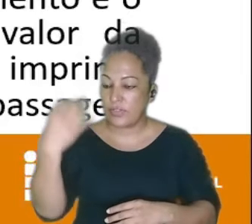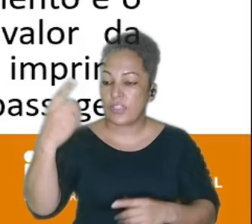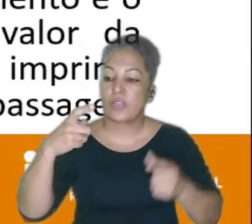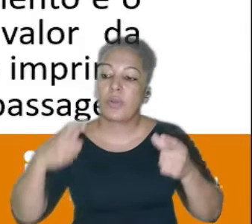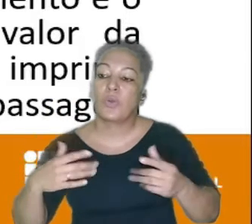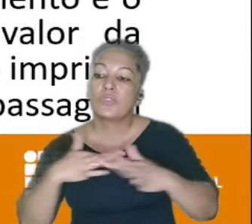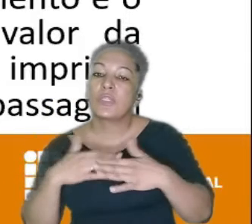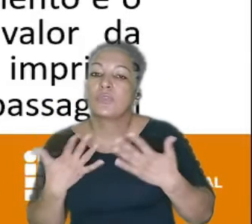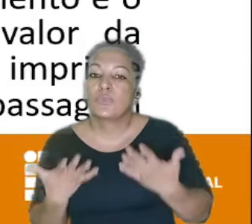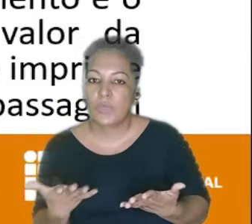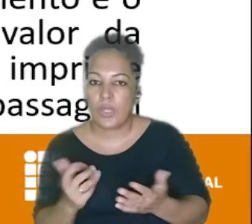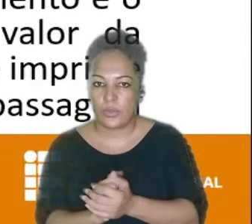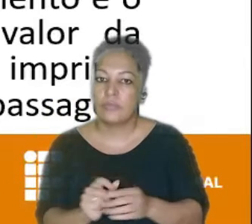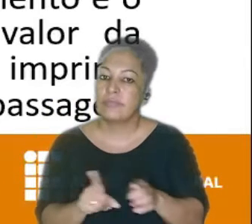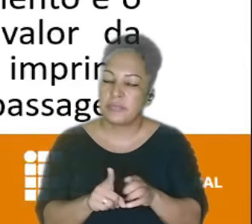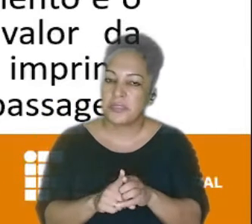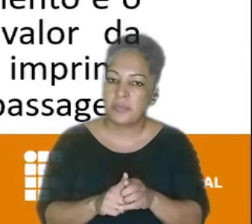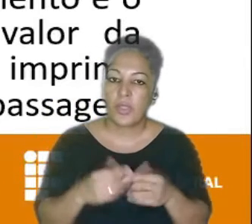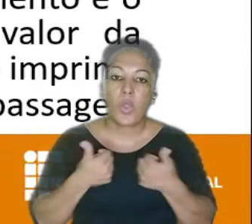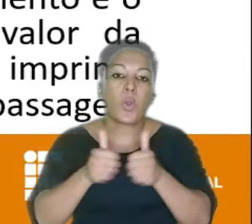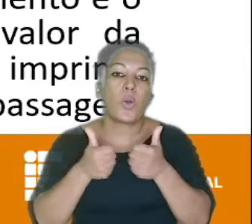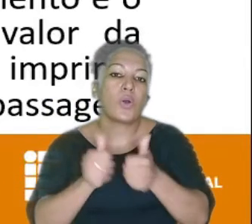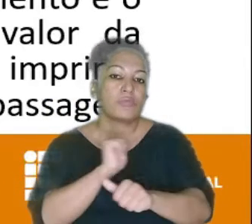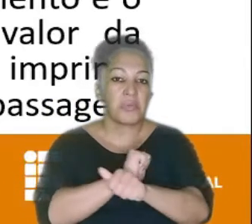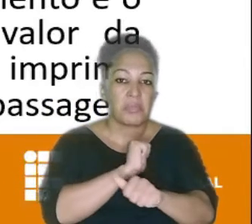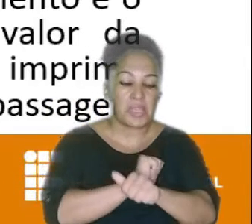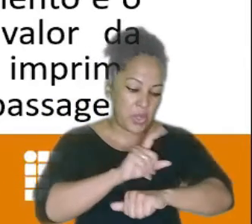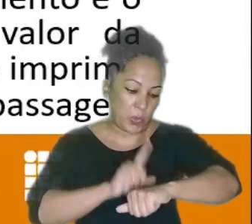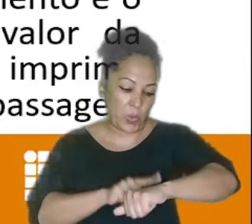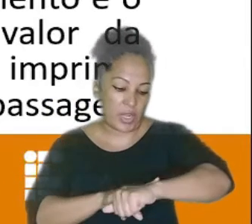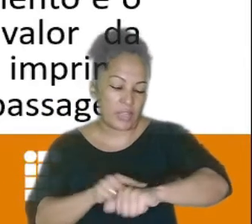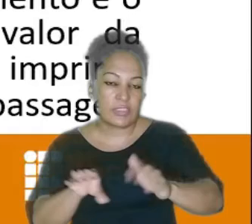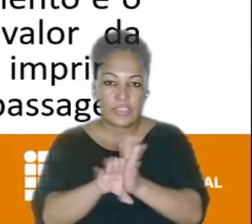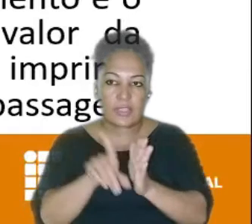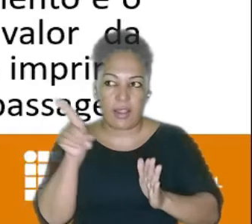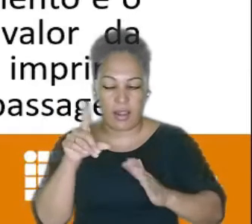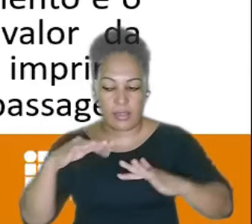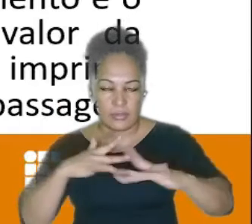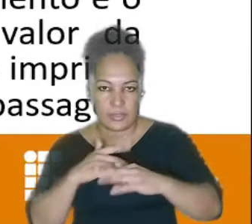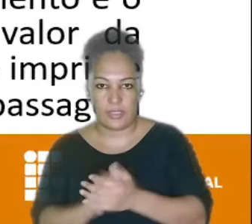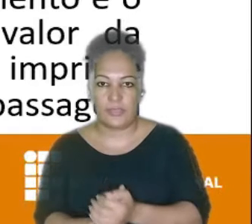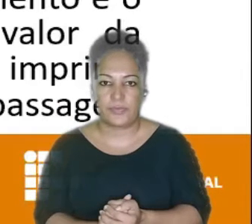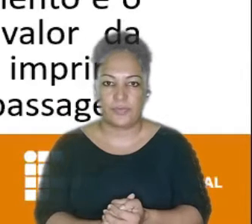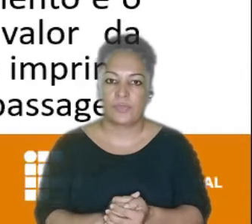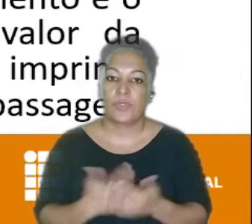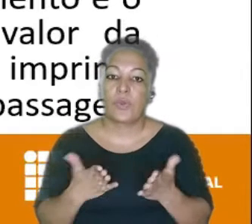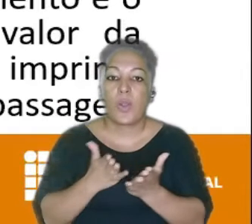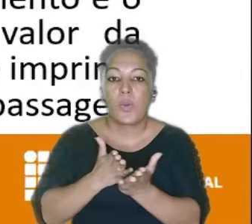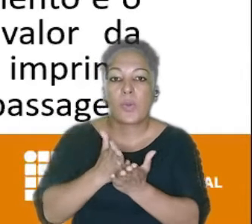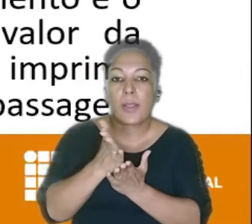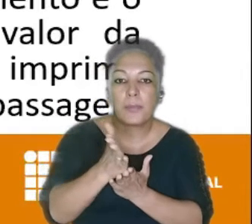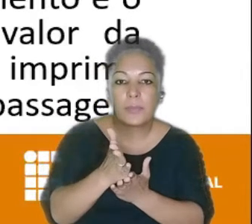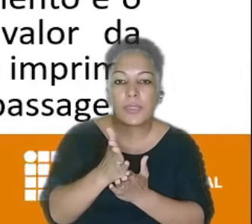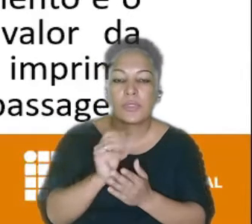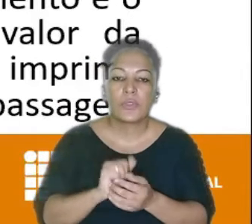onde você quer ir, tá? E geralmente envolve também onde esse ônibus vai parar, qual o horário ele vai chegar, e etc. Qual é o